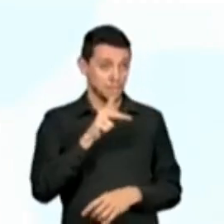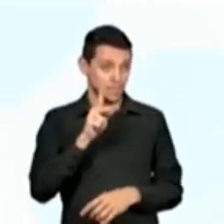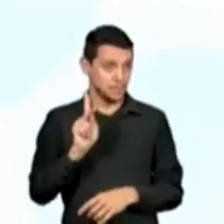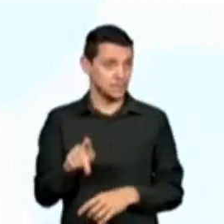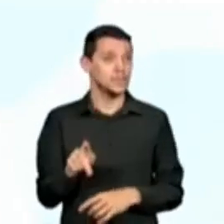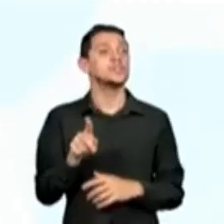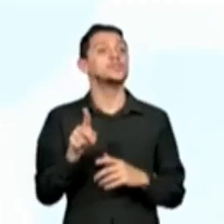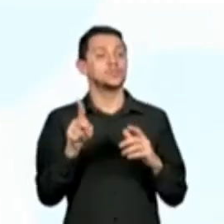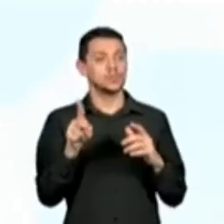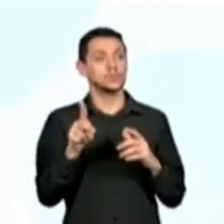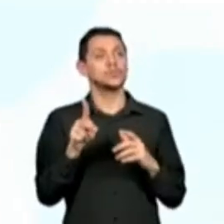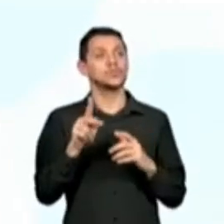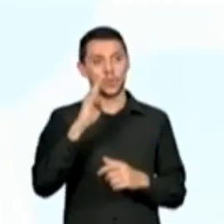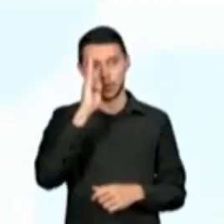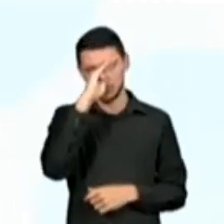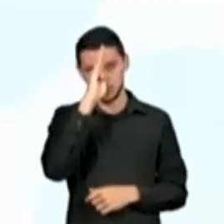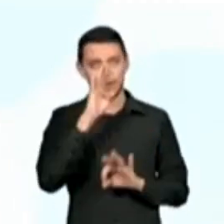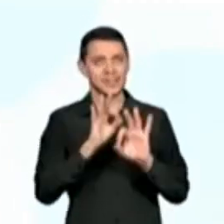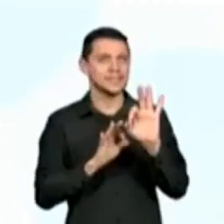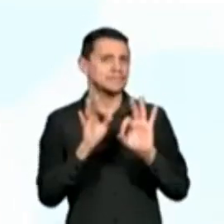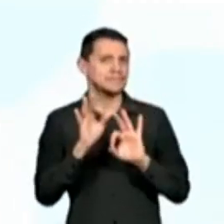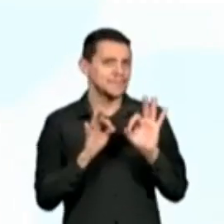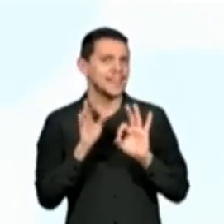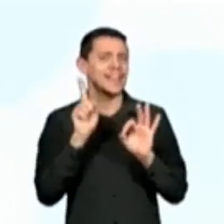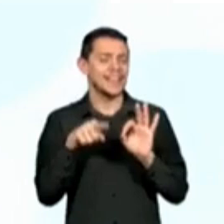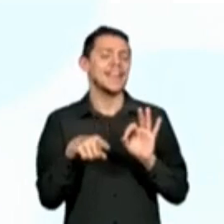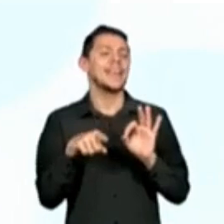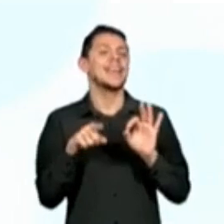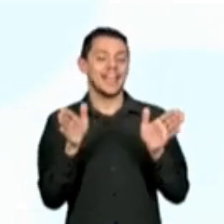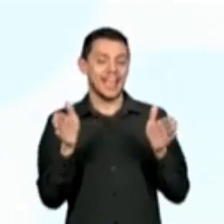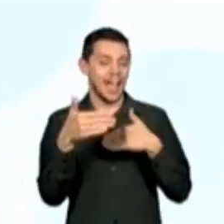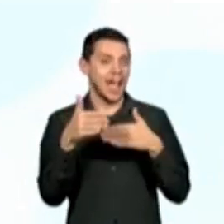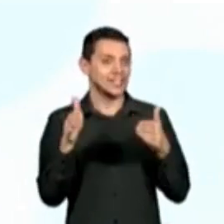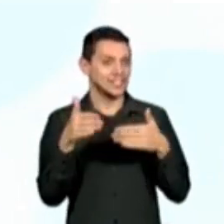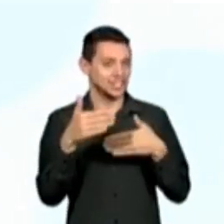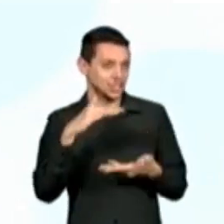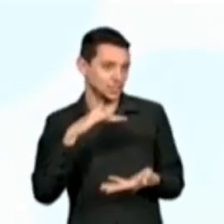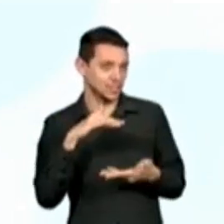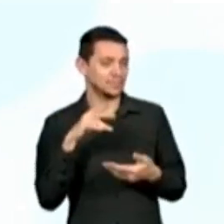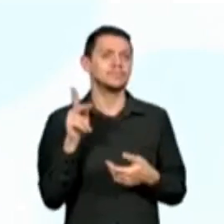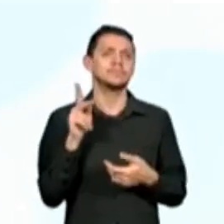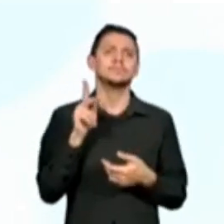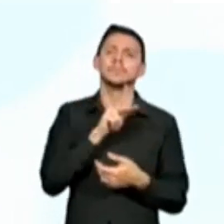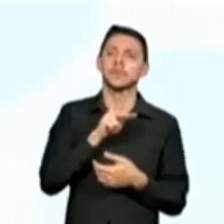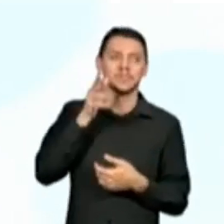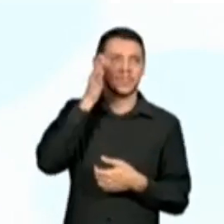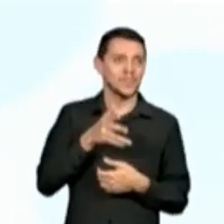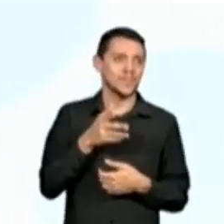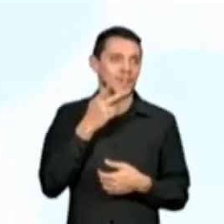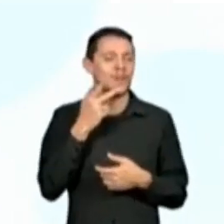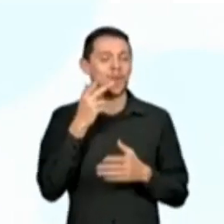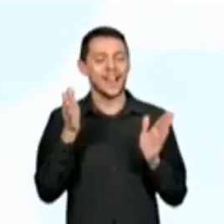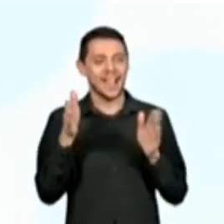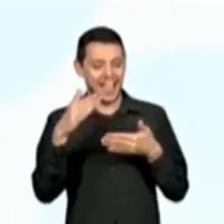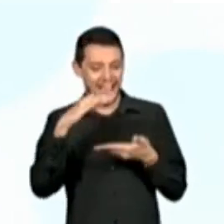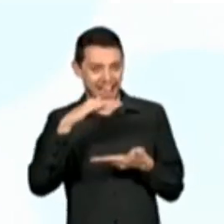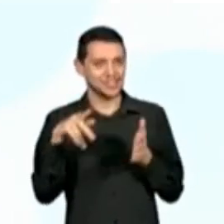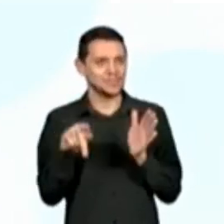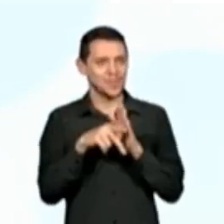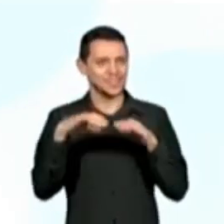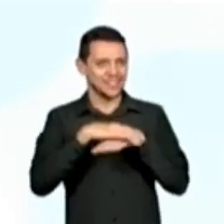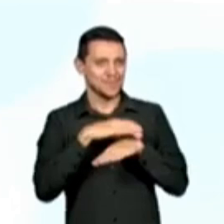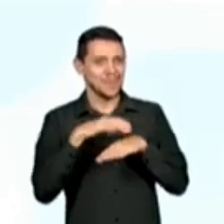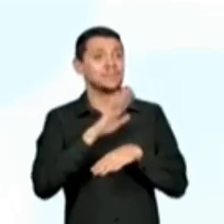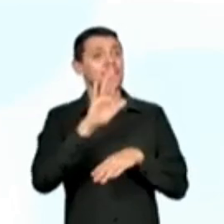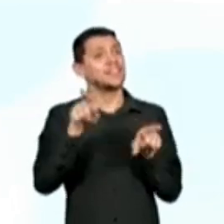caixa, tá? Que aí a professora falou caixa de sapato, mas caixa de um modo geral. E piscina. Eu não tinha pensado em piscina, hein,